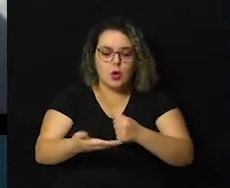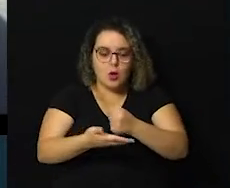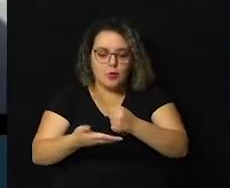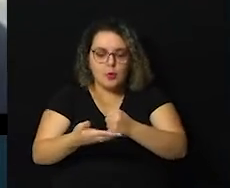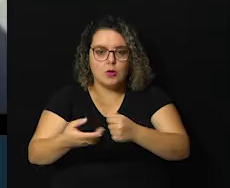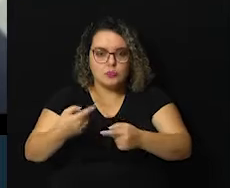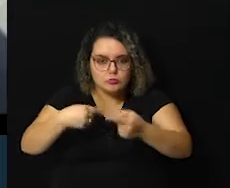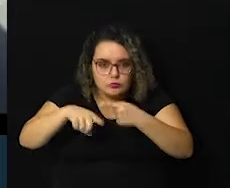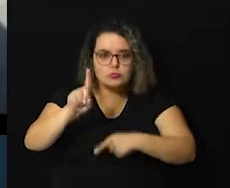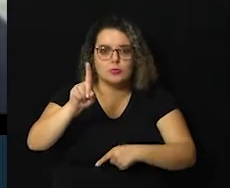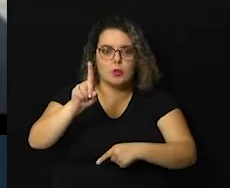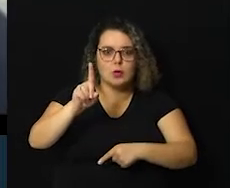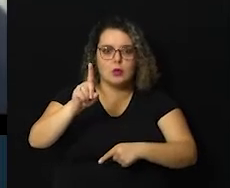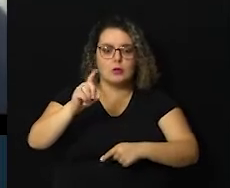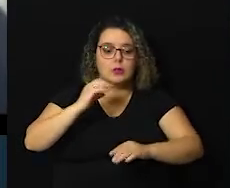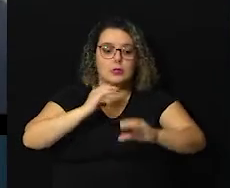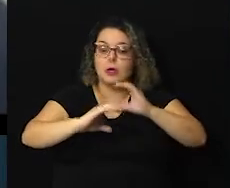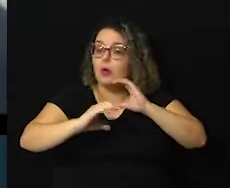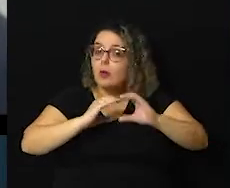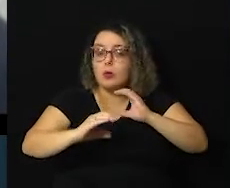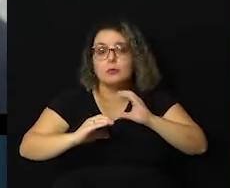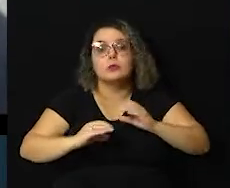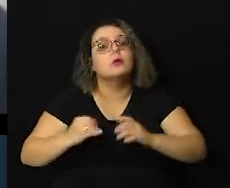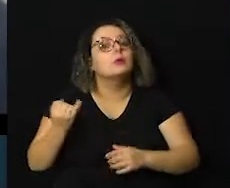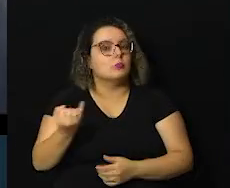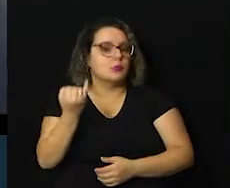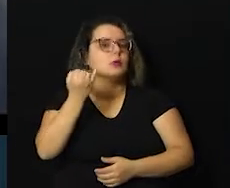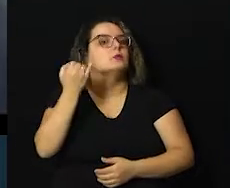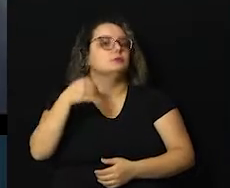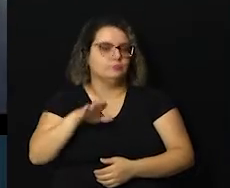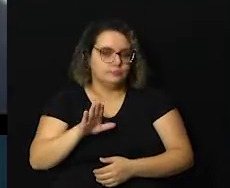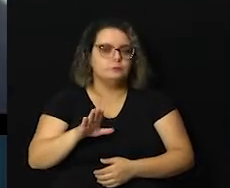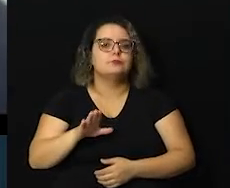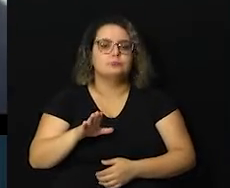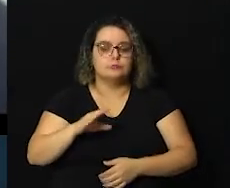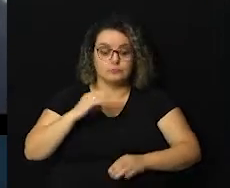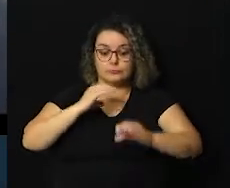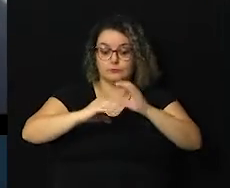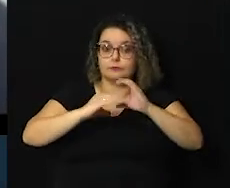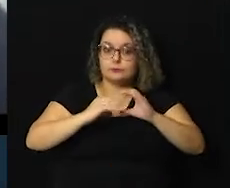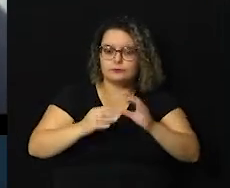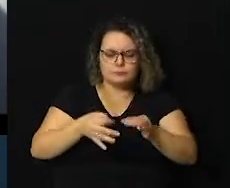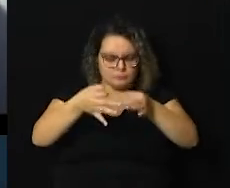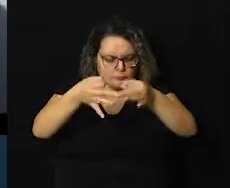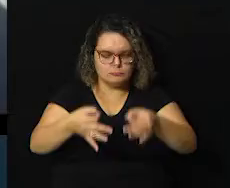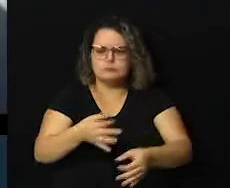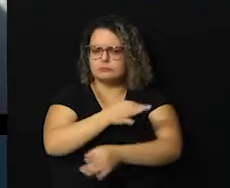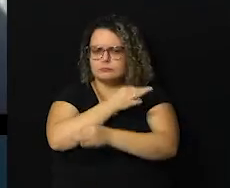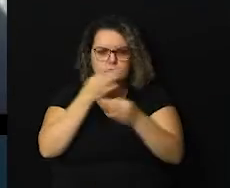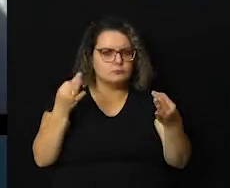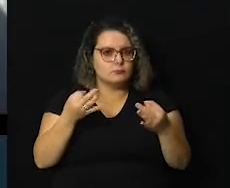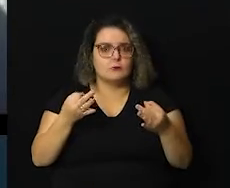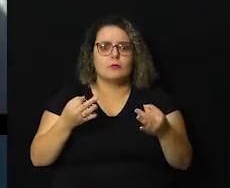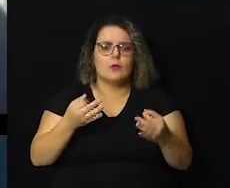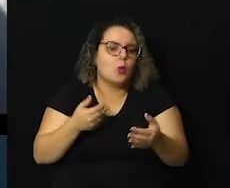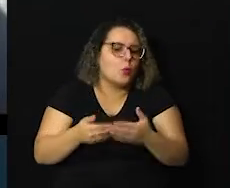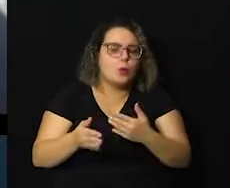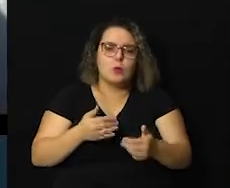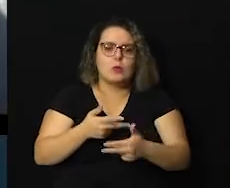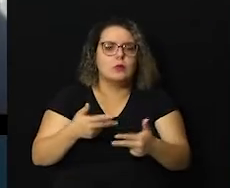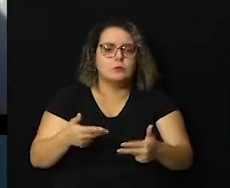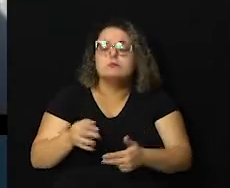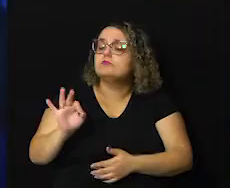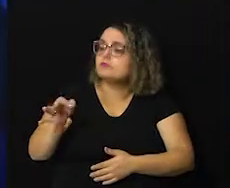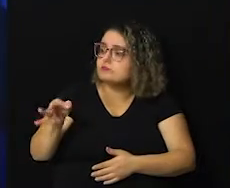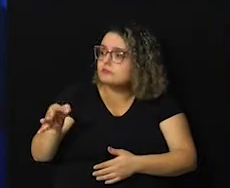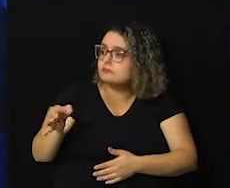a base do Sucesso do meu negócio Ele tá na comunicação é o mais importante contar comunicação ela tiver bem afiada eu consigo